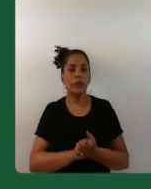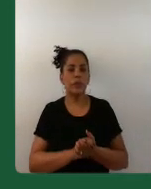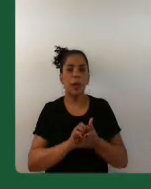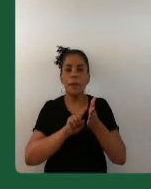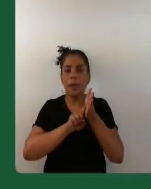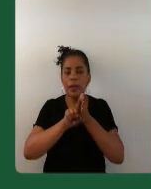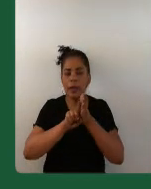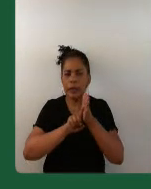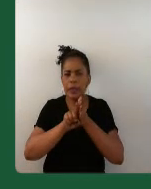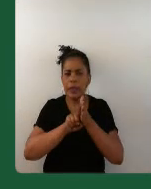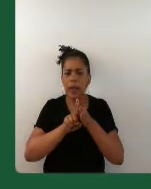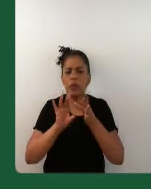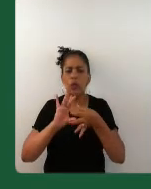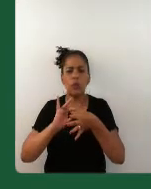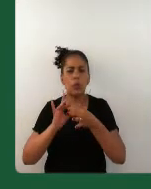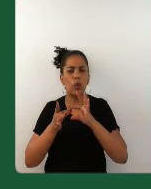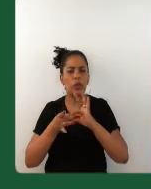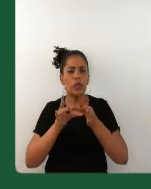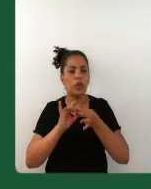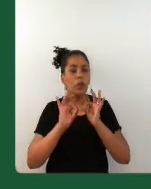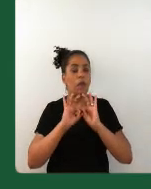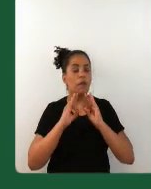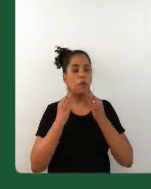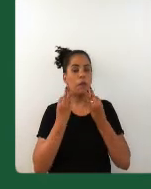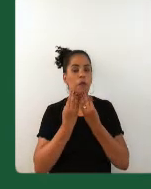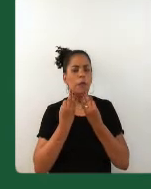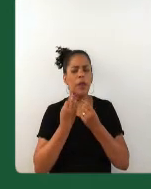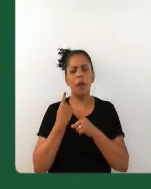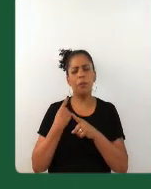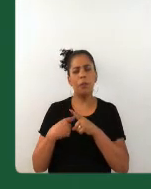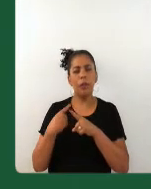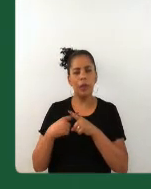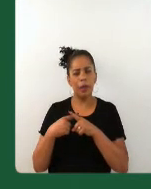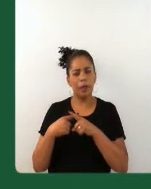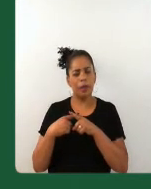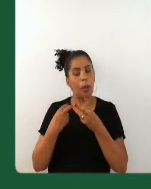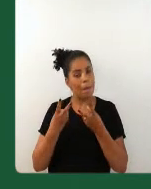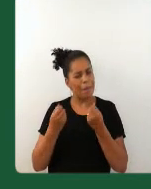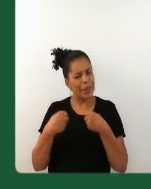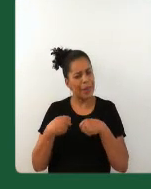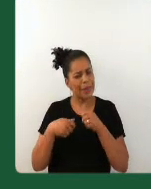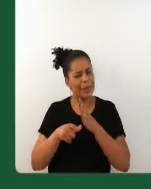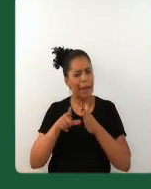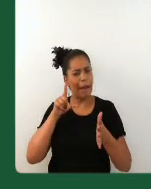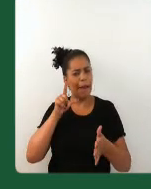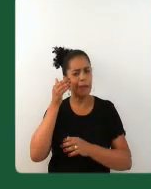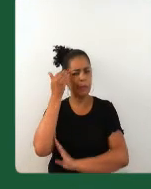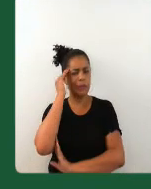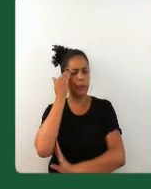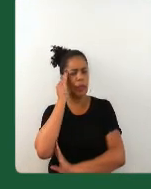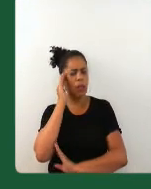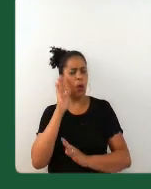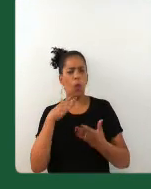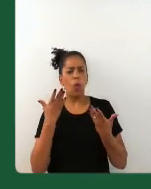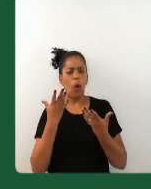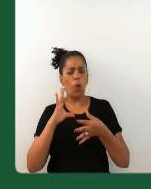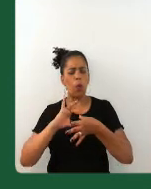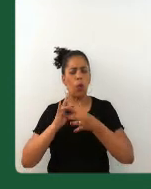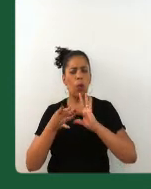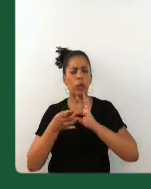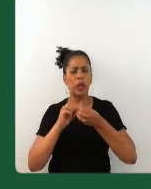levantamento do contexto familiar. Para quê? Para que a gente entenda qual contexto social essa família